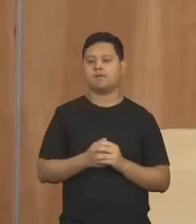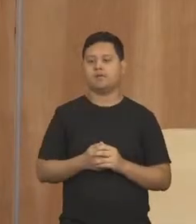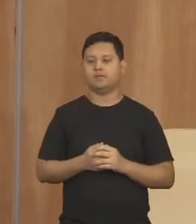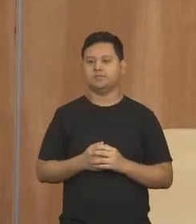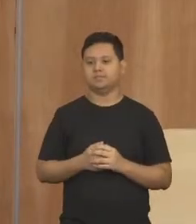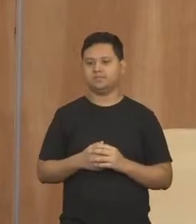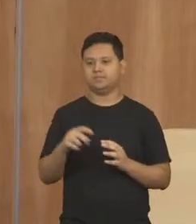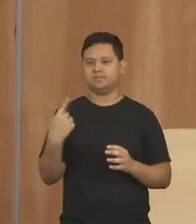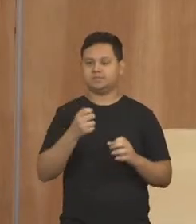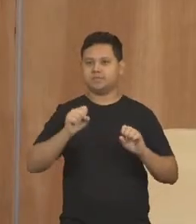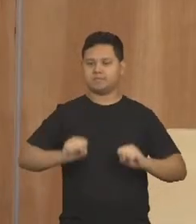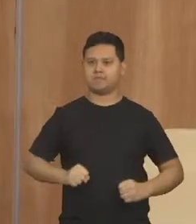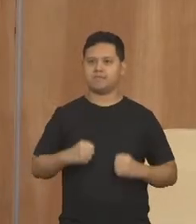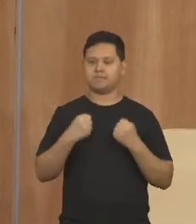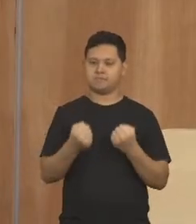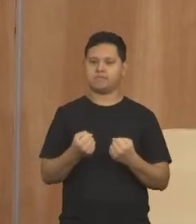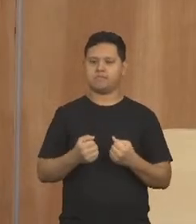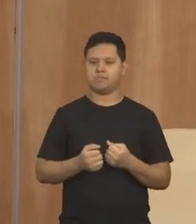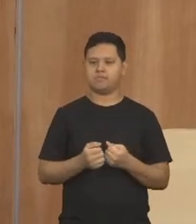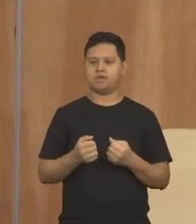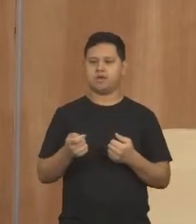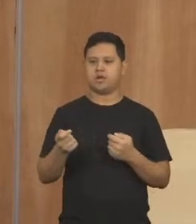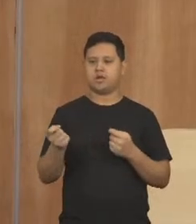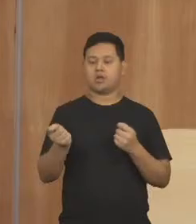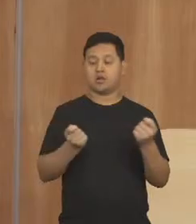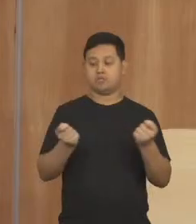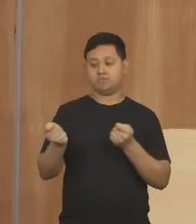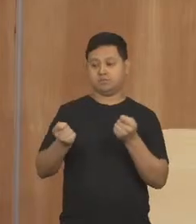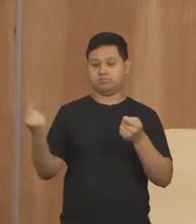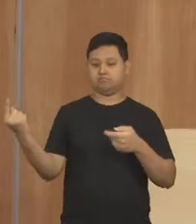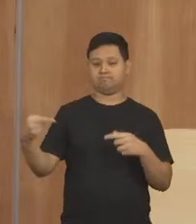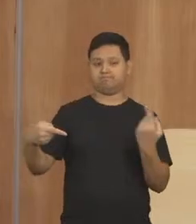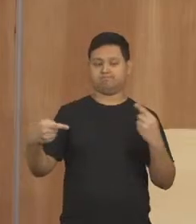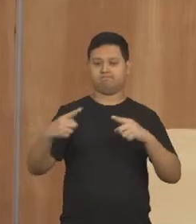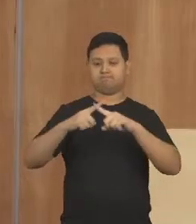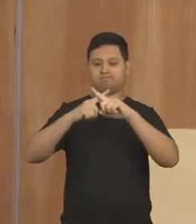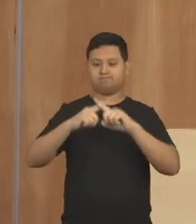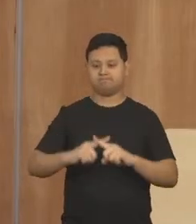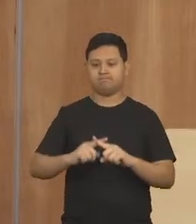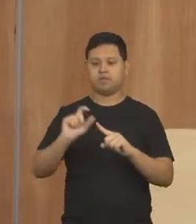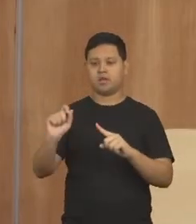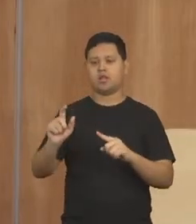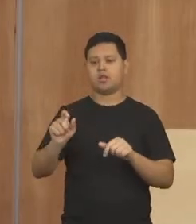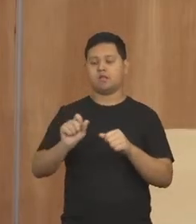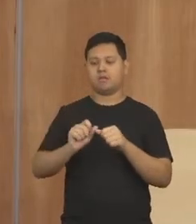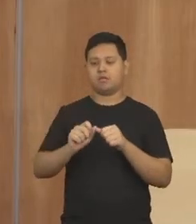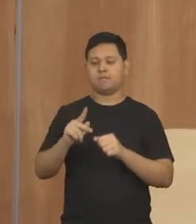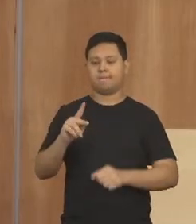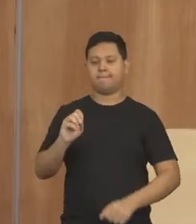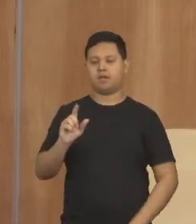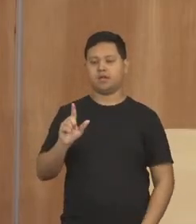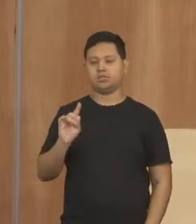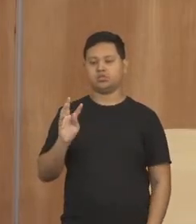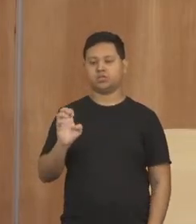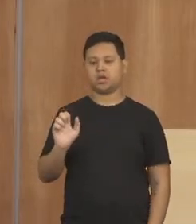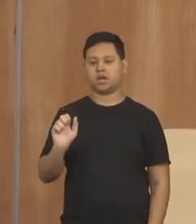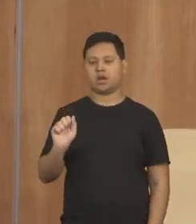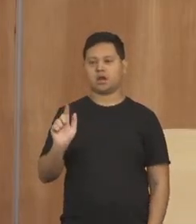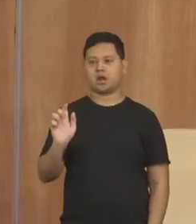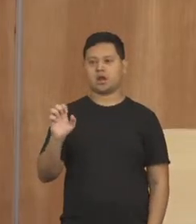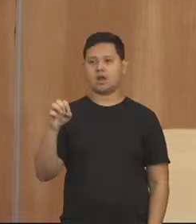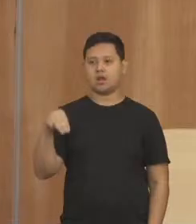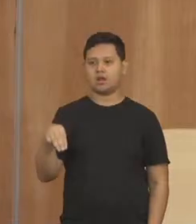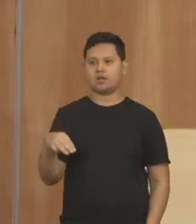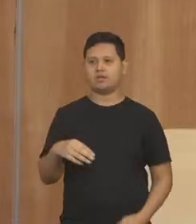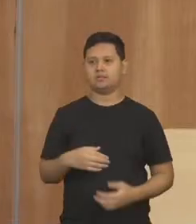que superar esse jogo político, que na realidade é politicagem, né? Não é jogo político, não